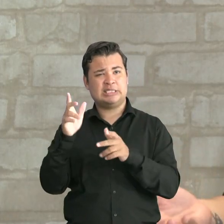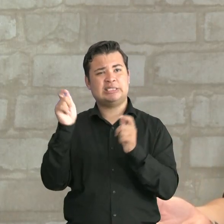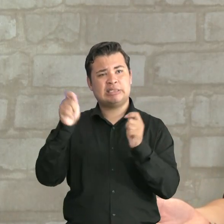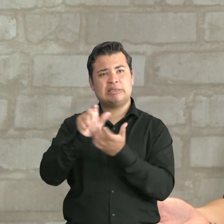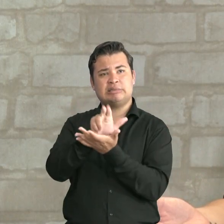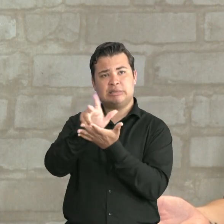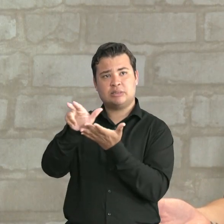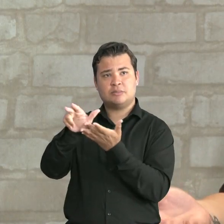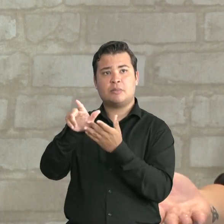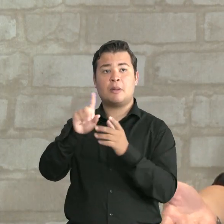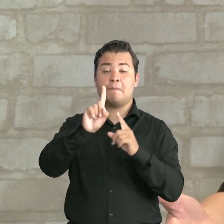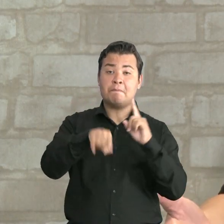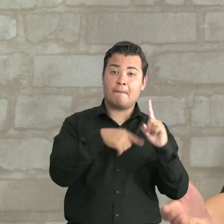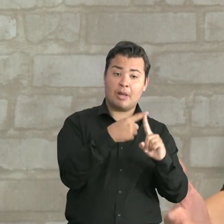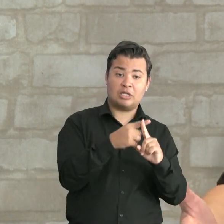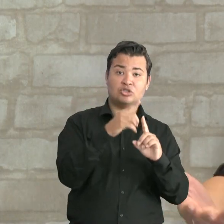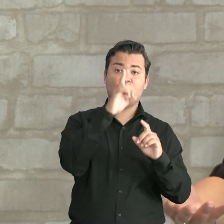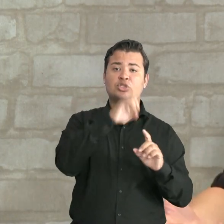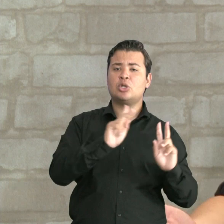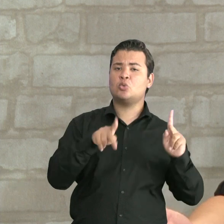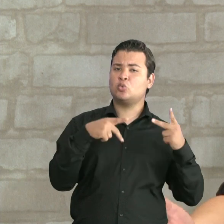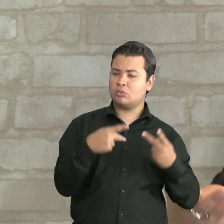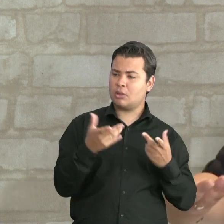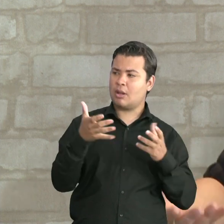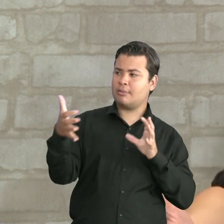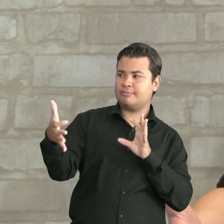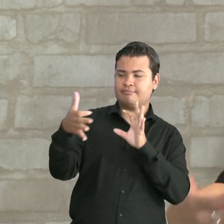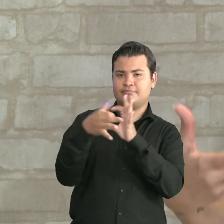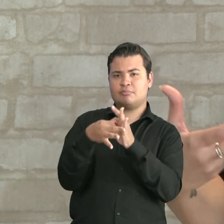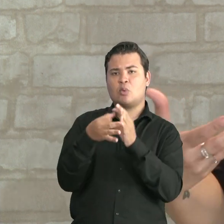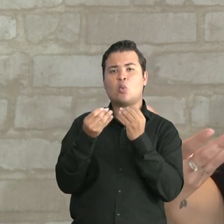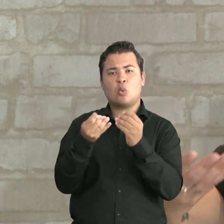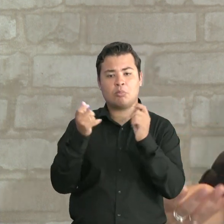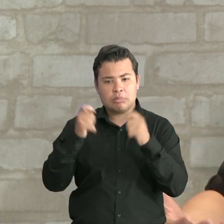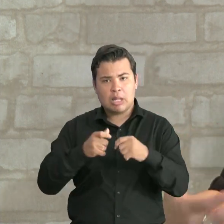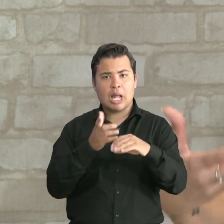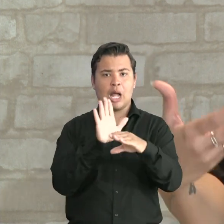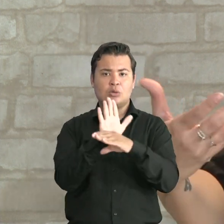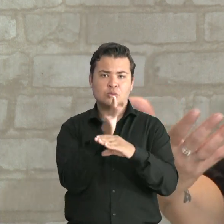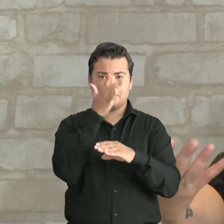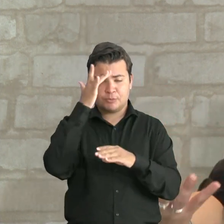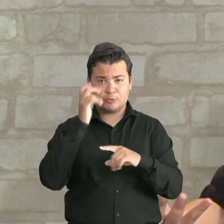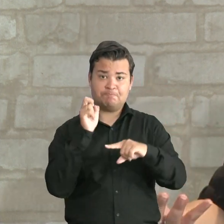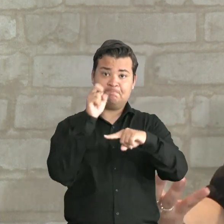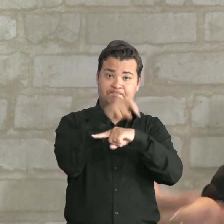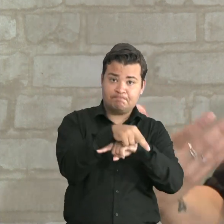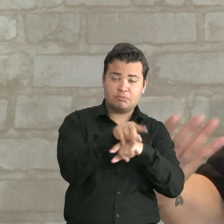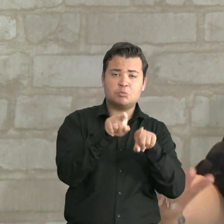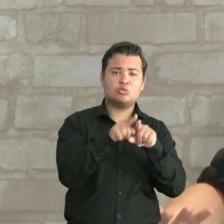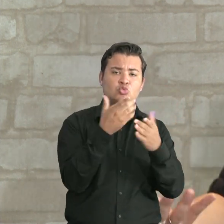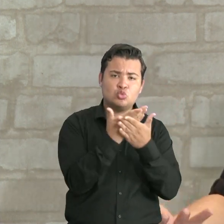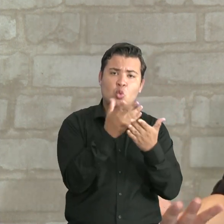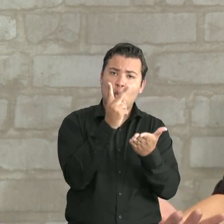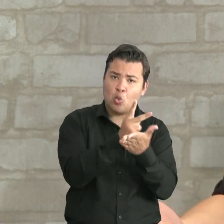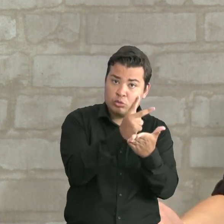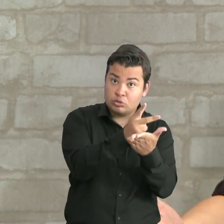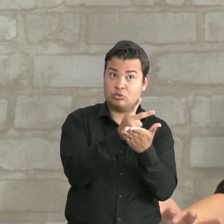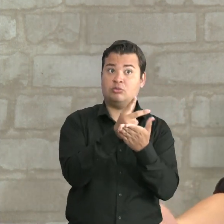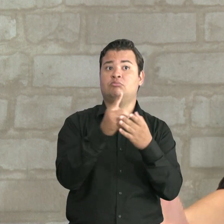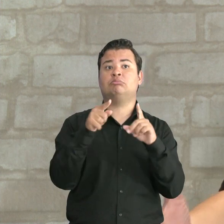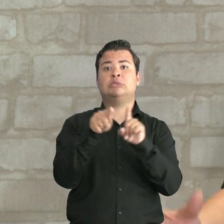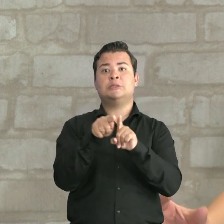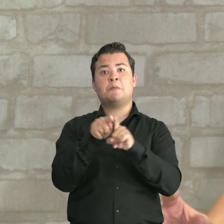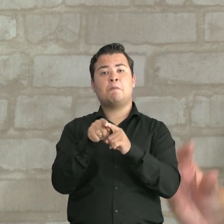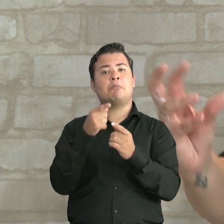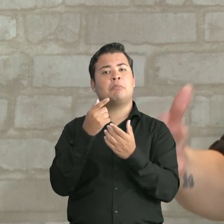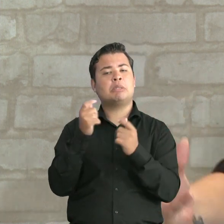os direitos humanos, né? Garantir essa possibilidade de acesso, de permanência e de possibilidade de pesquisar a